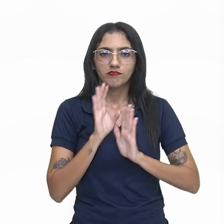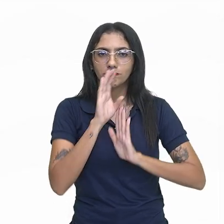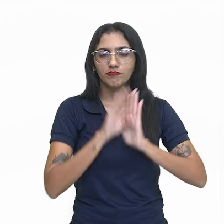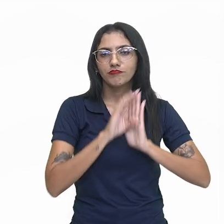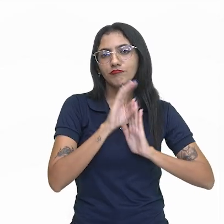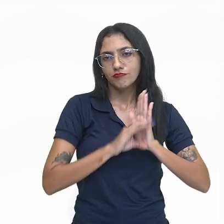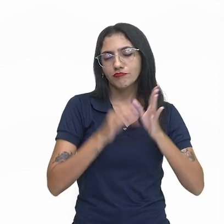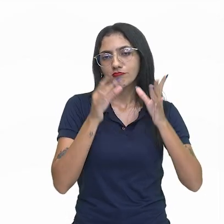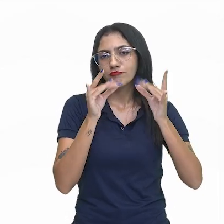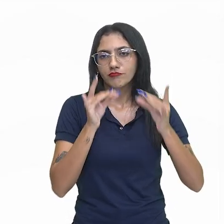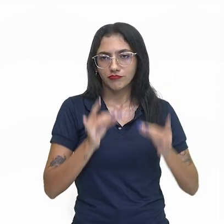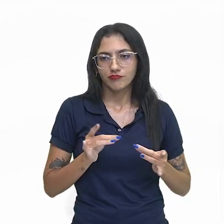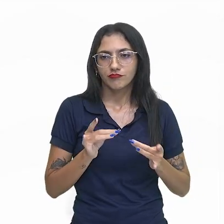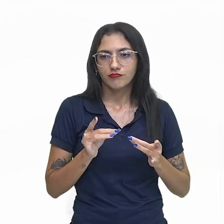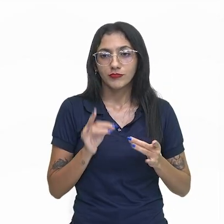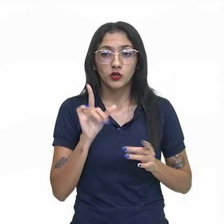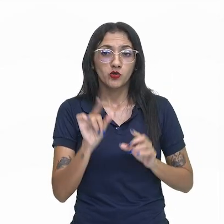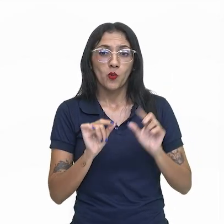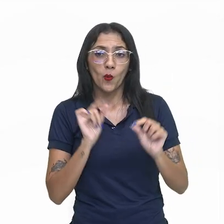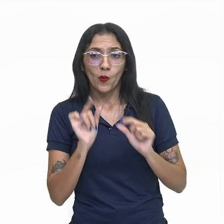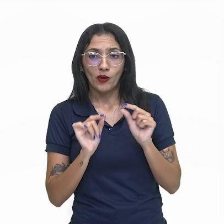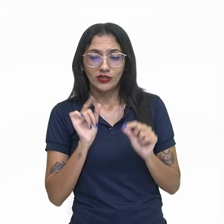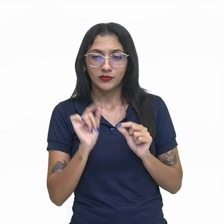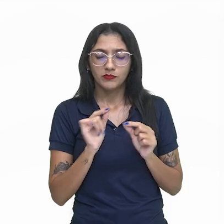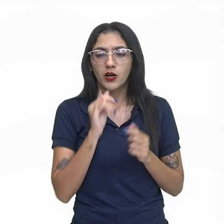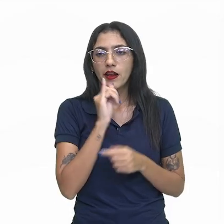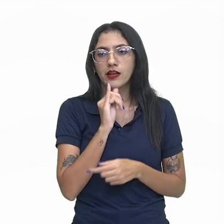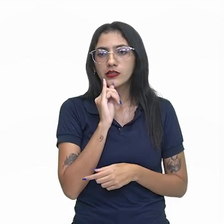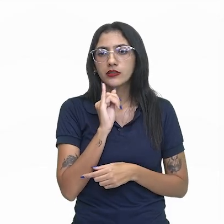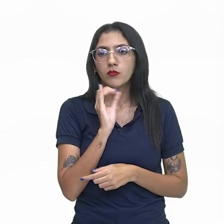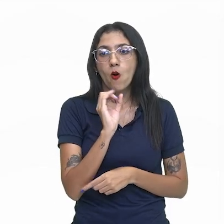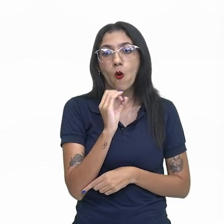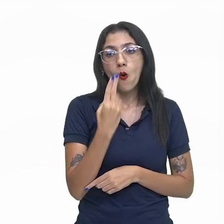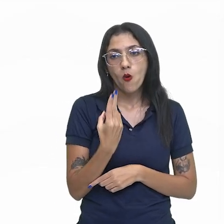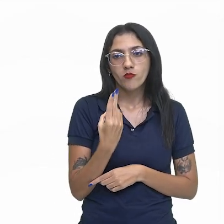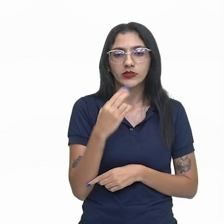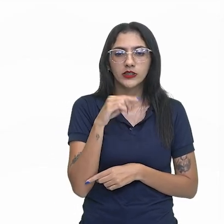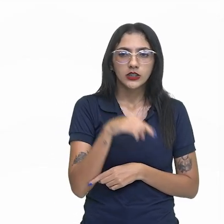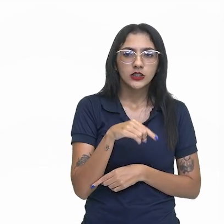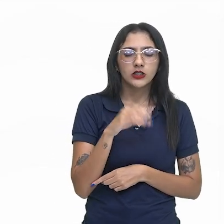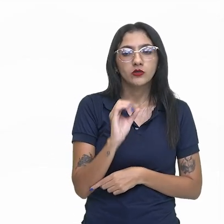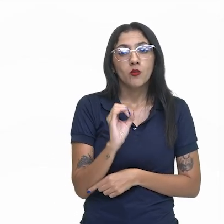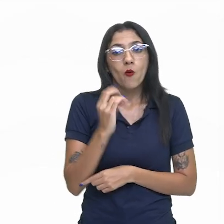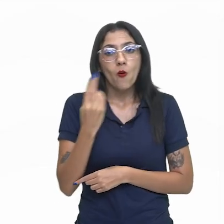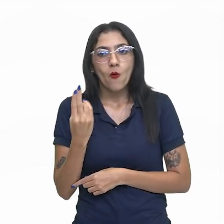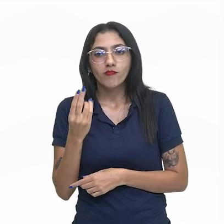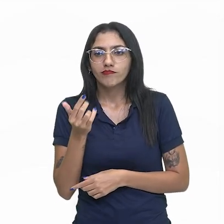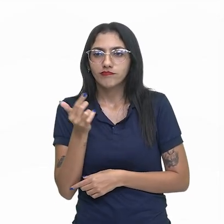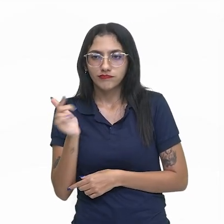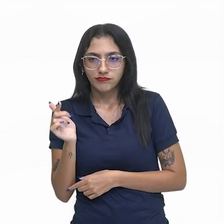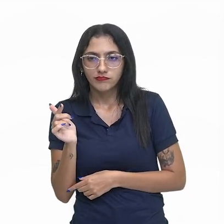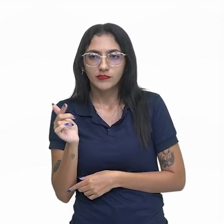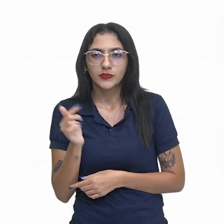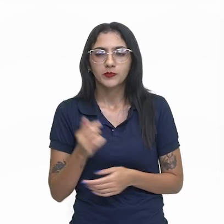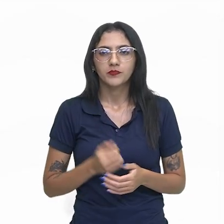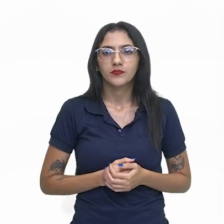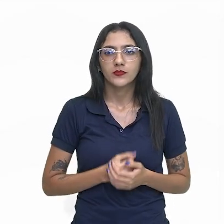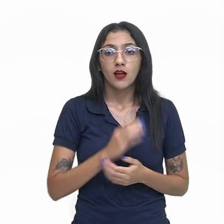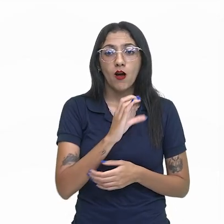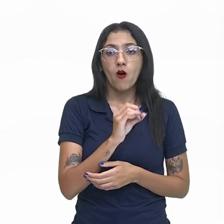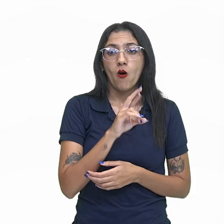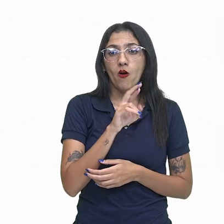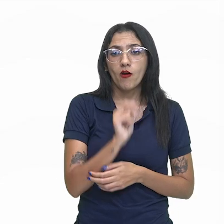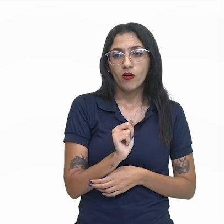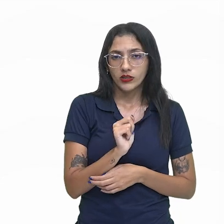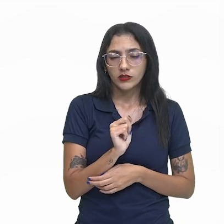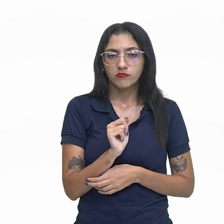já diz. Alternativa. Ou você faz isso, ou você faz isso. Ora ela